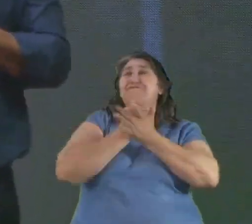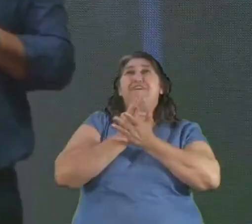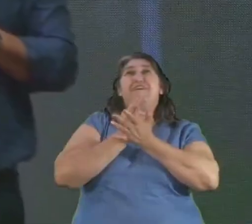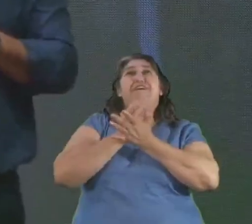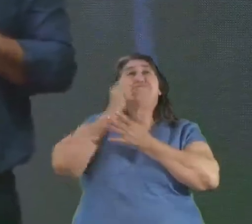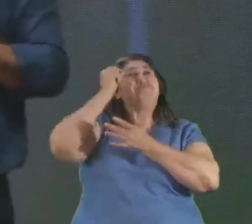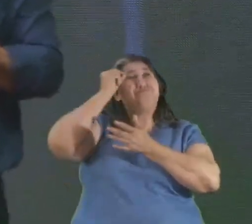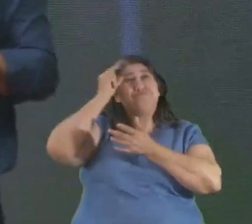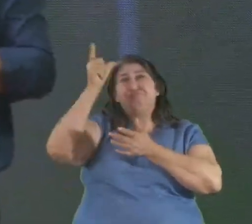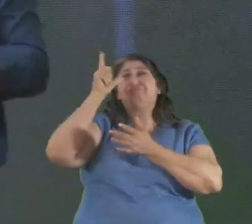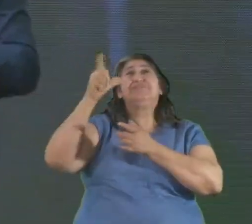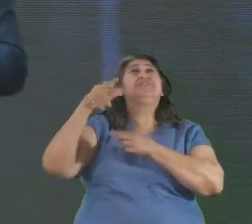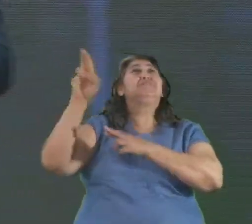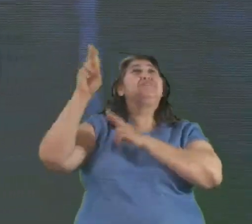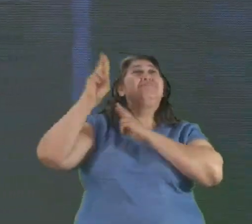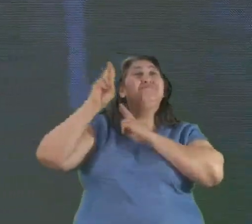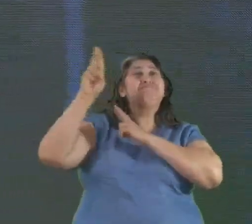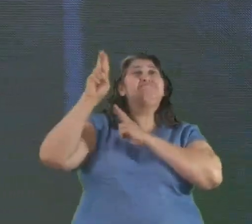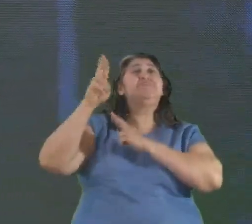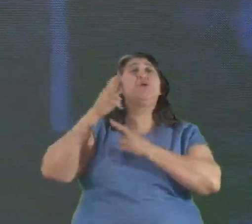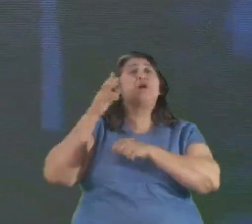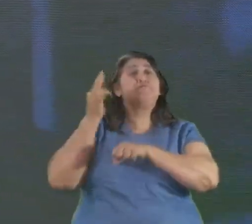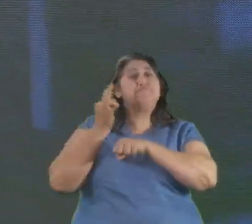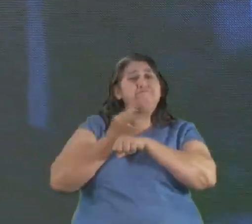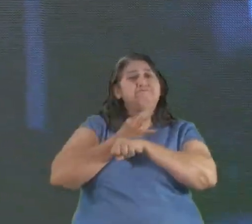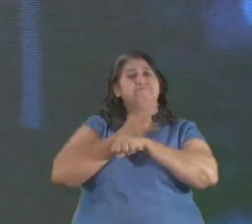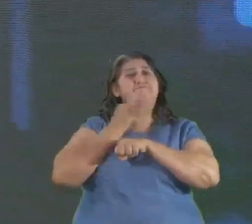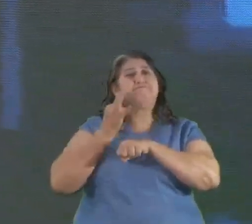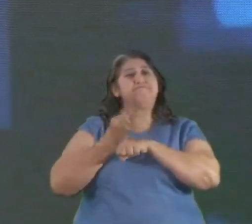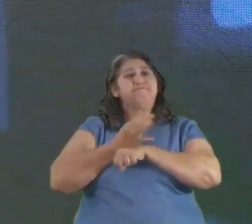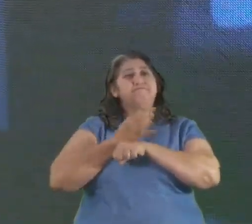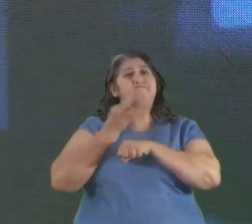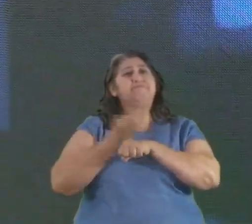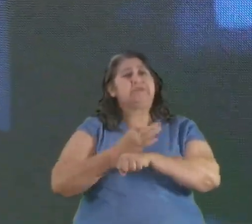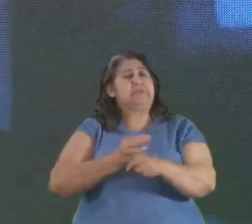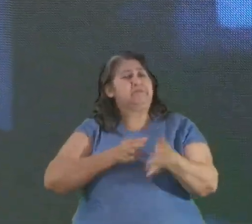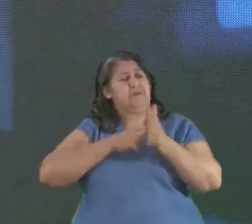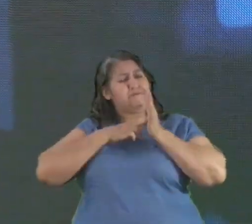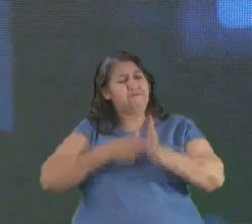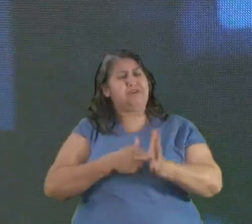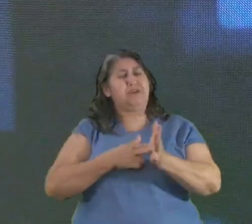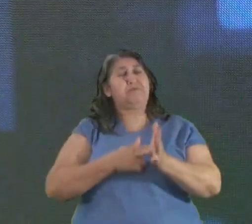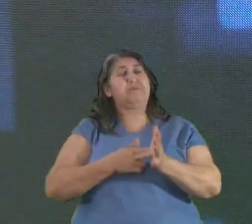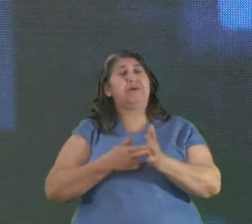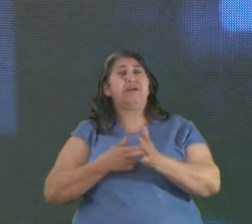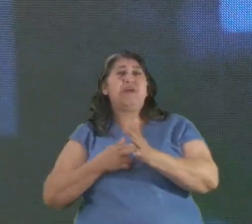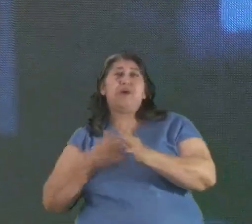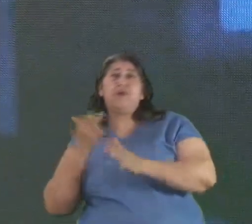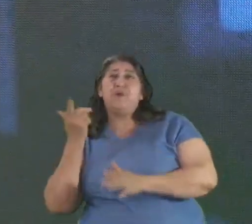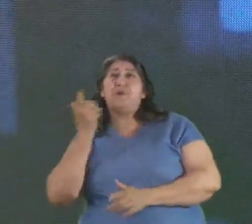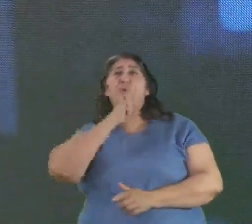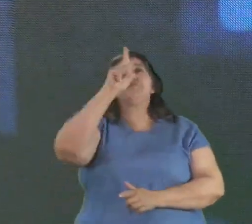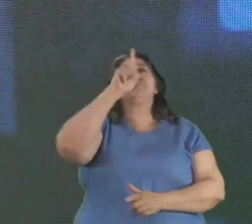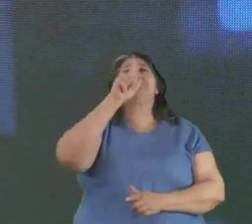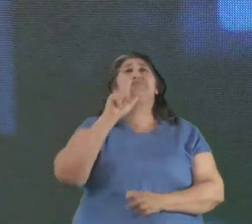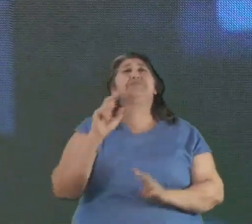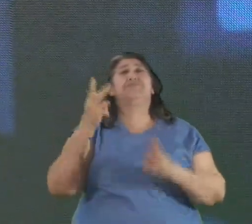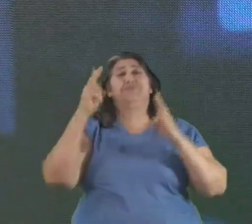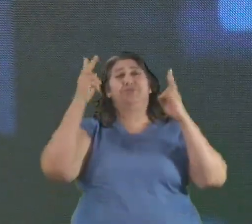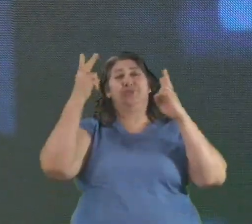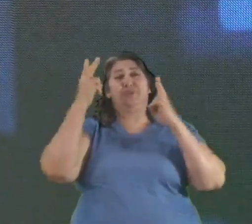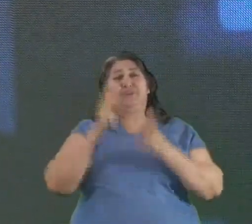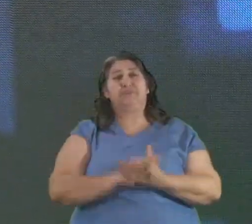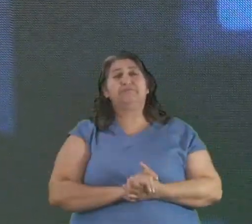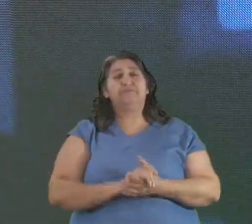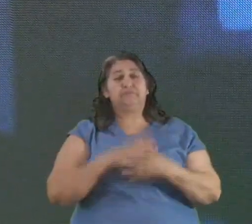quero perseverar, porque é na perseverança que eu vou alcançar a minha vitória. Ore assim, feche os